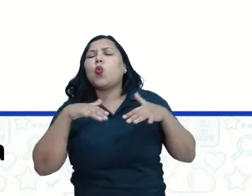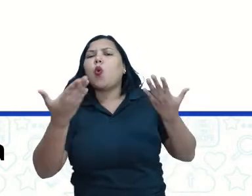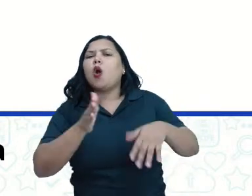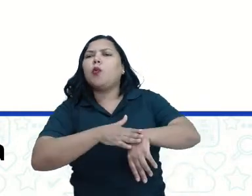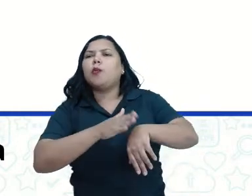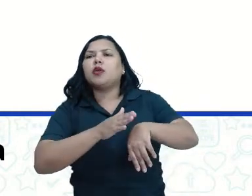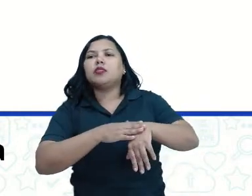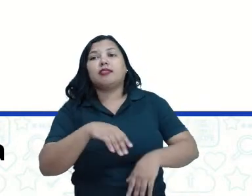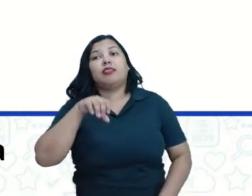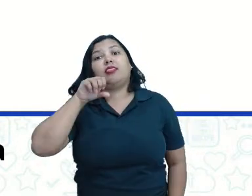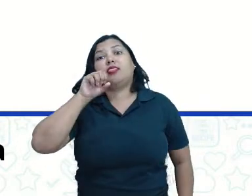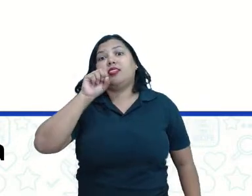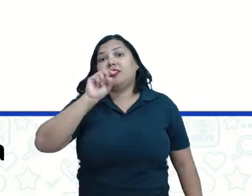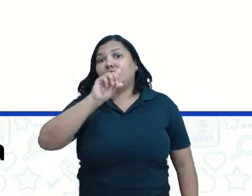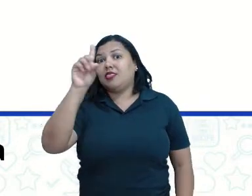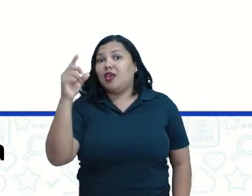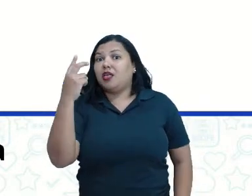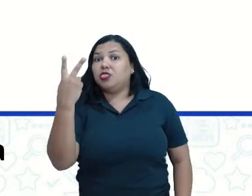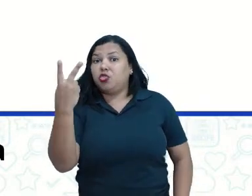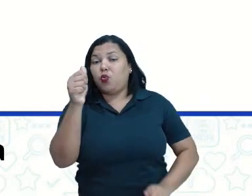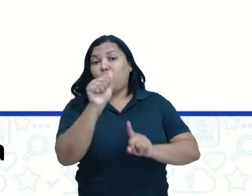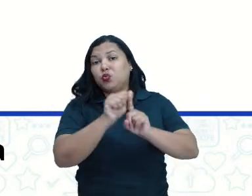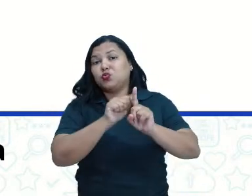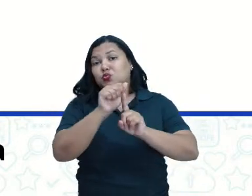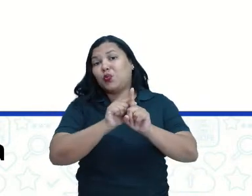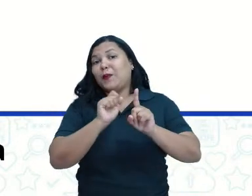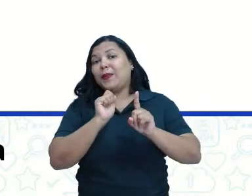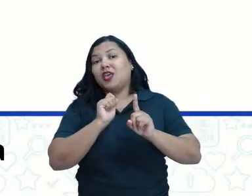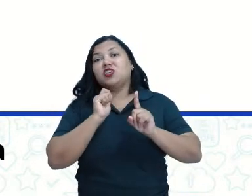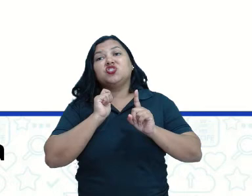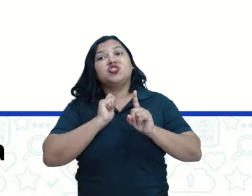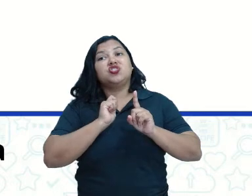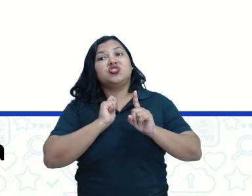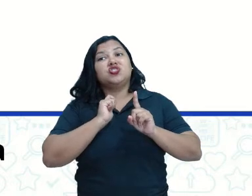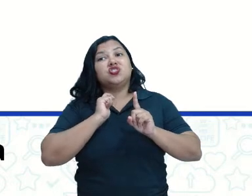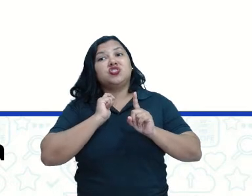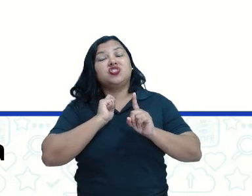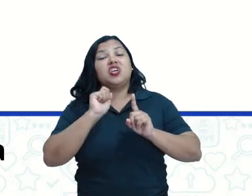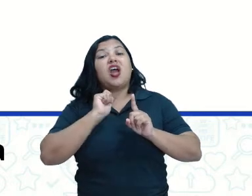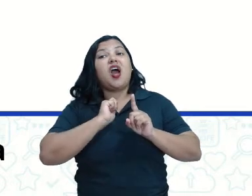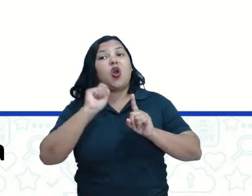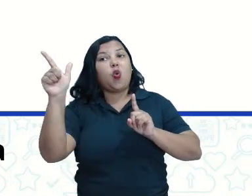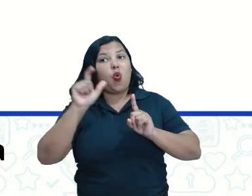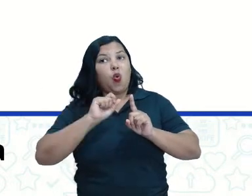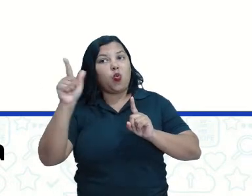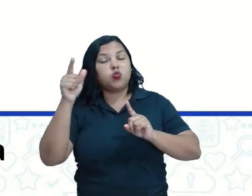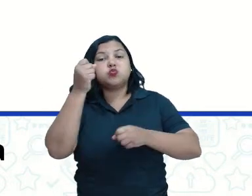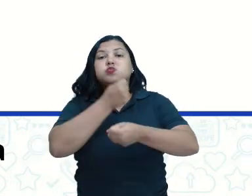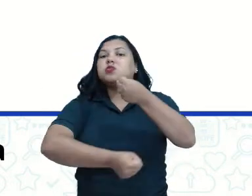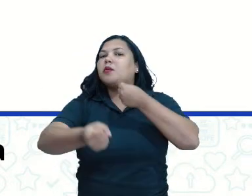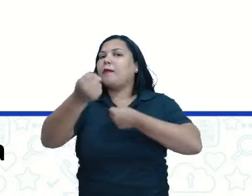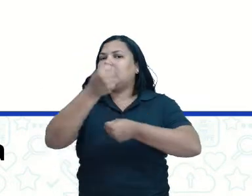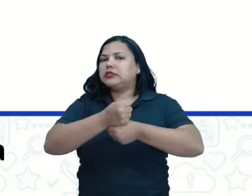é o Stay, ela entrou nessa plataforma em, no ano passado, ó, em,